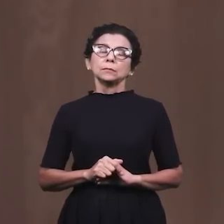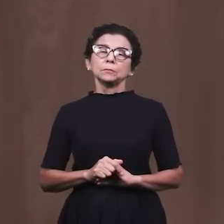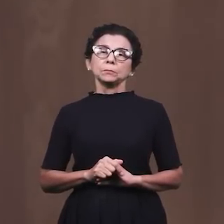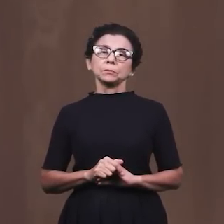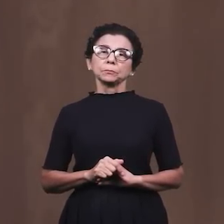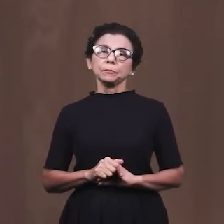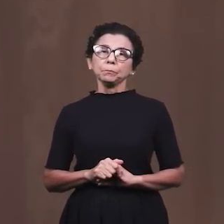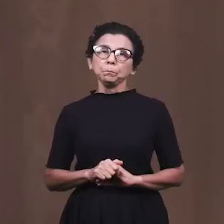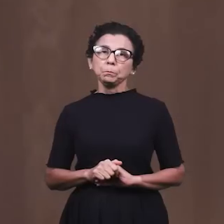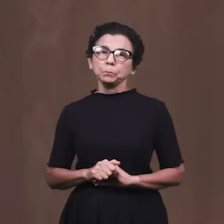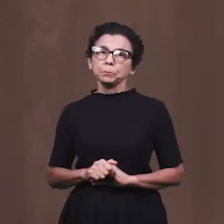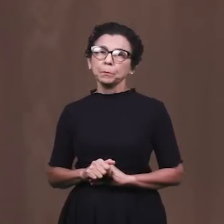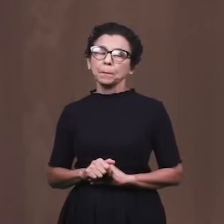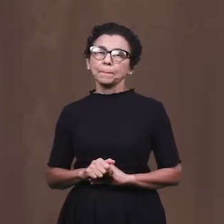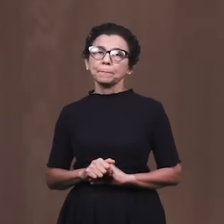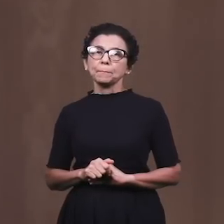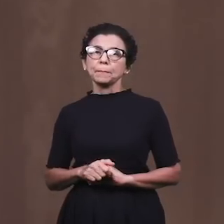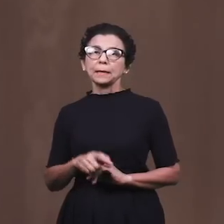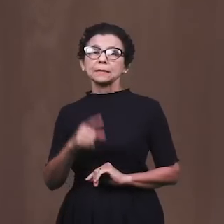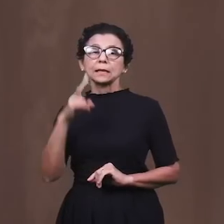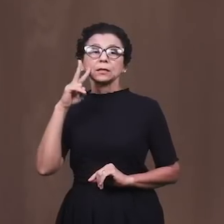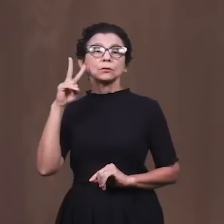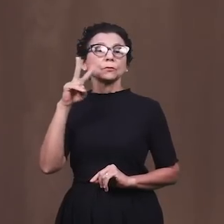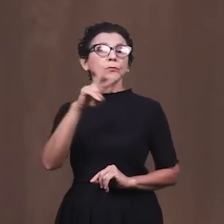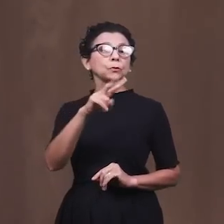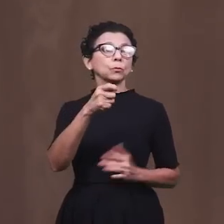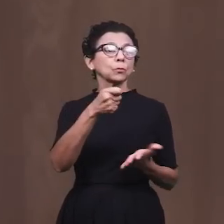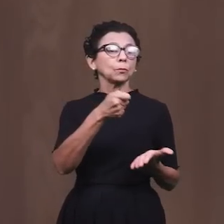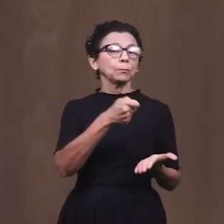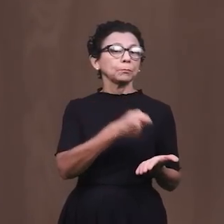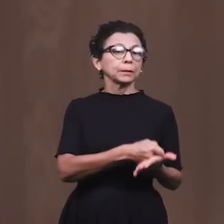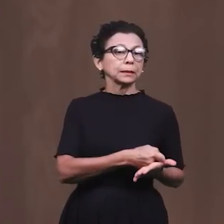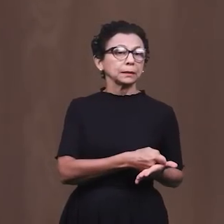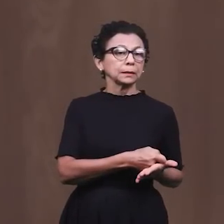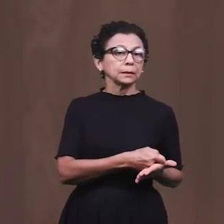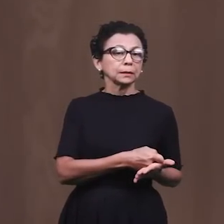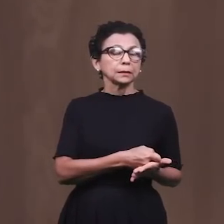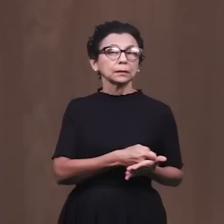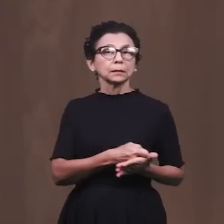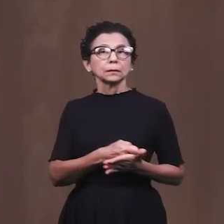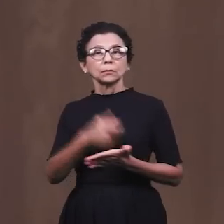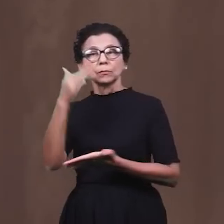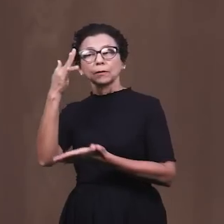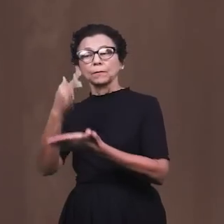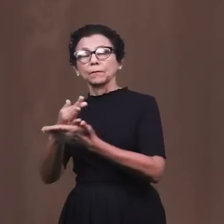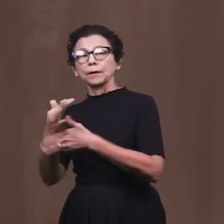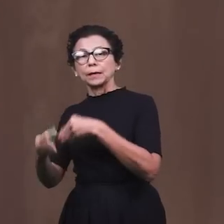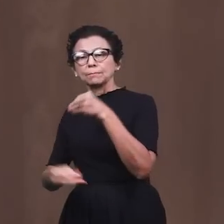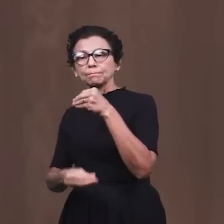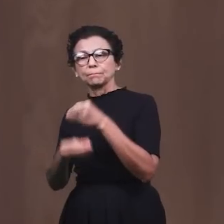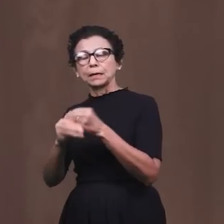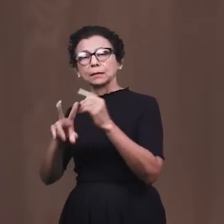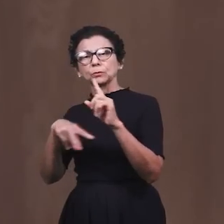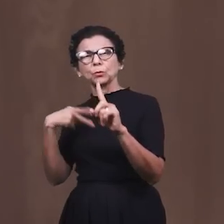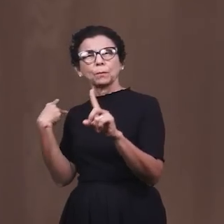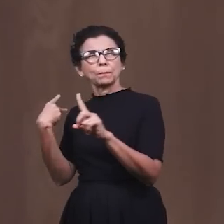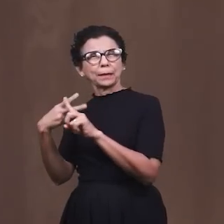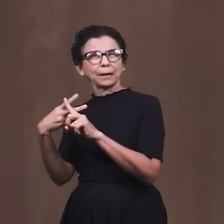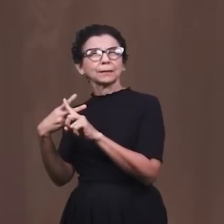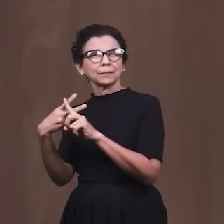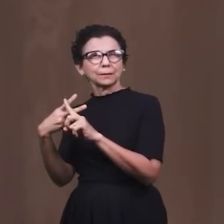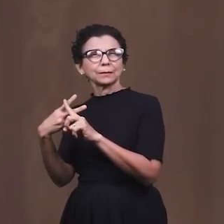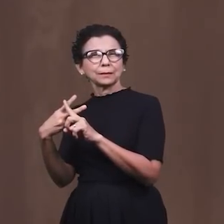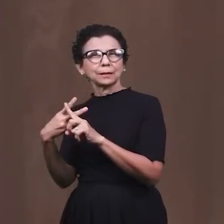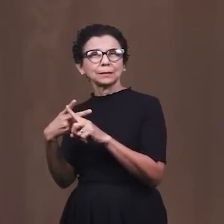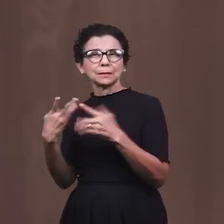alcance. Agora, a fé operada nele vai levá-lo a entregar um dom num aspecto mais